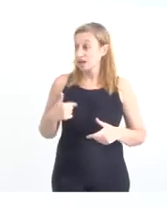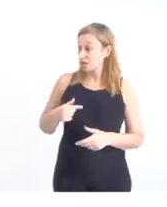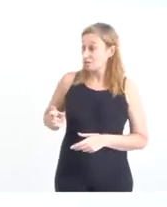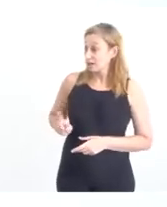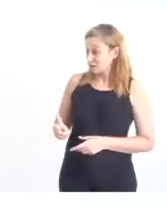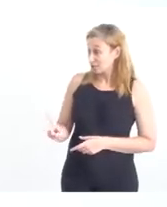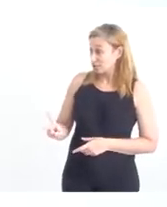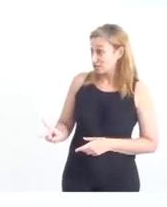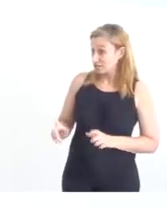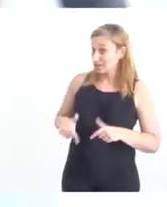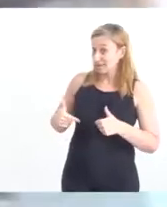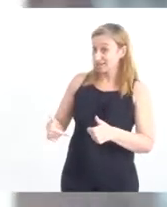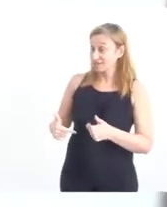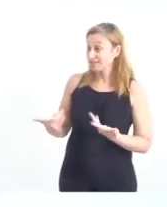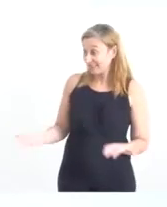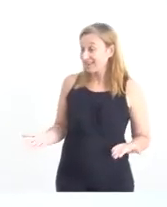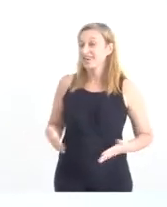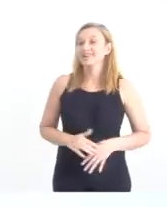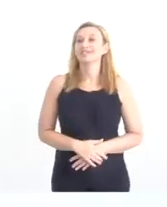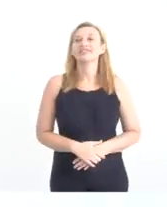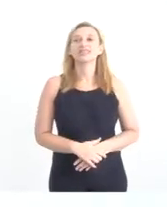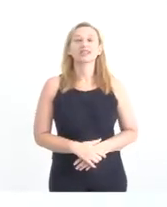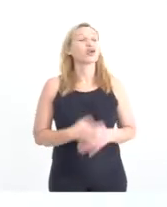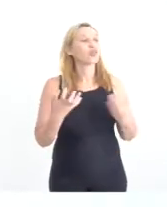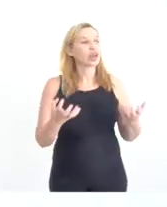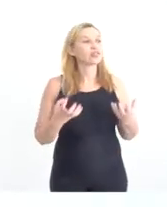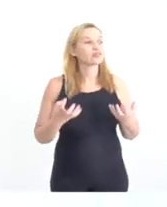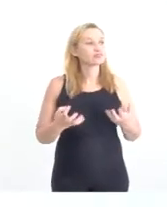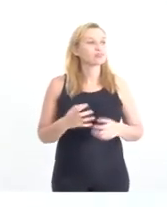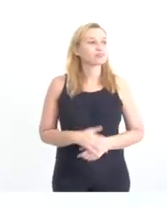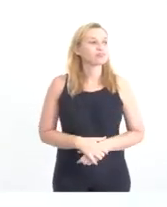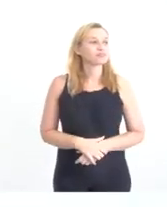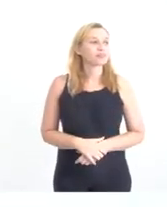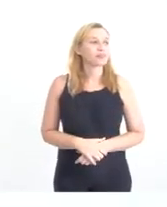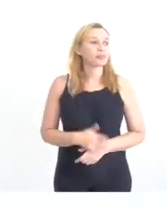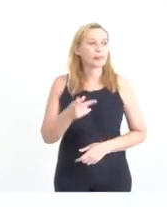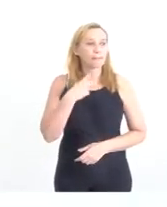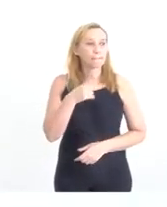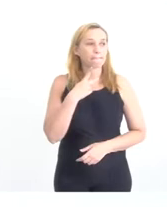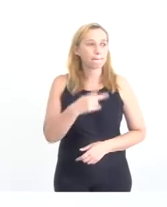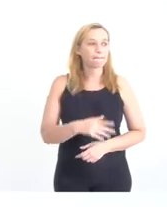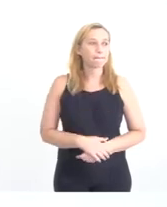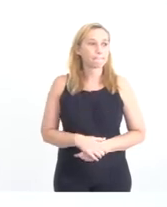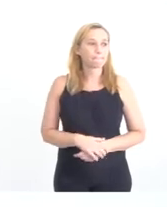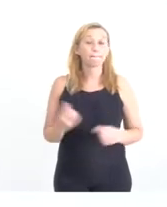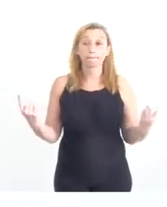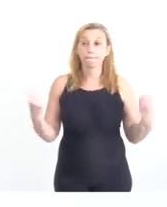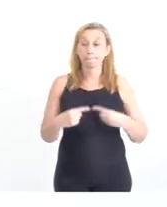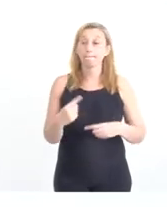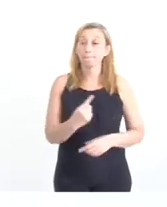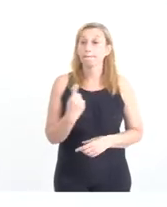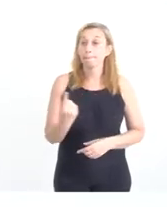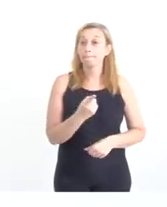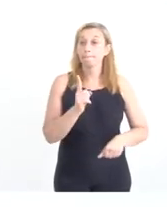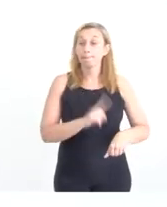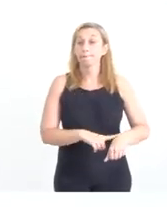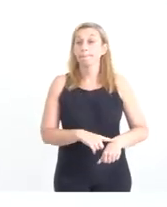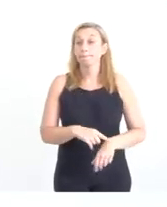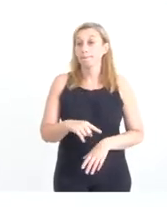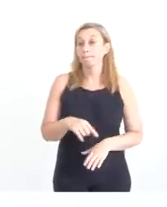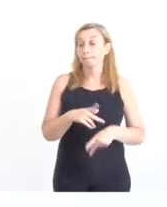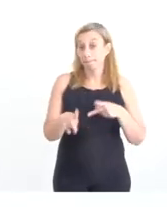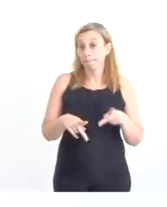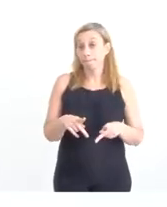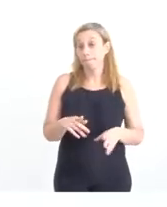suplente muito ativo então se eu quero eu quero dizer o desafio do nosso tempo pessoal